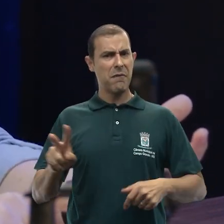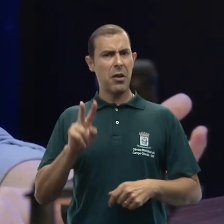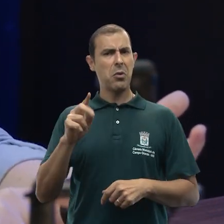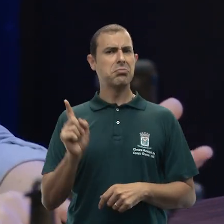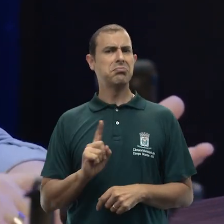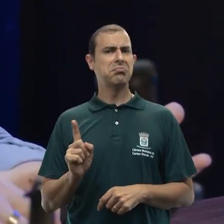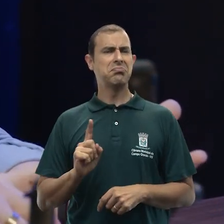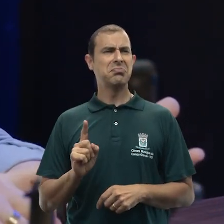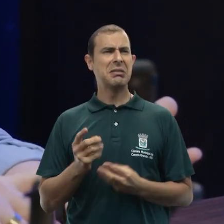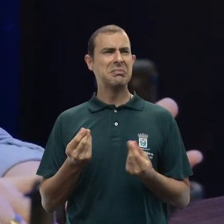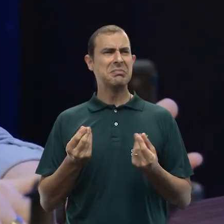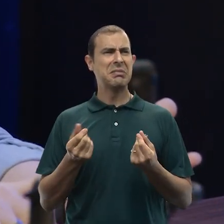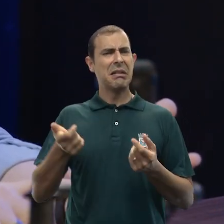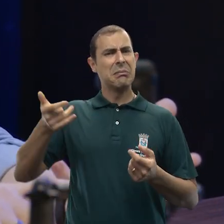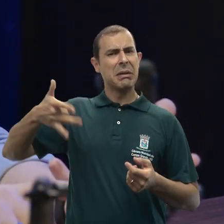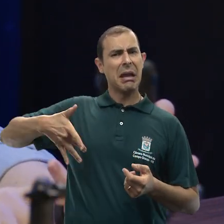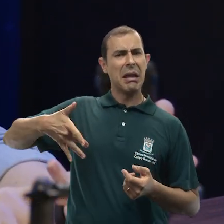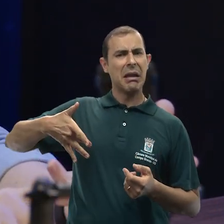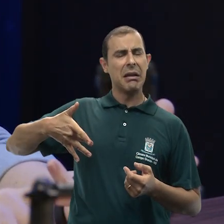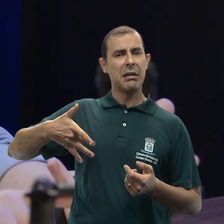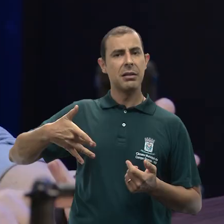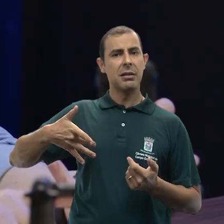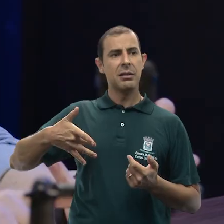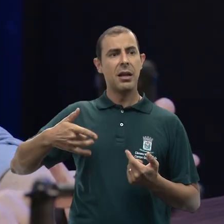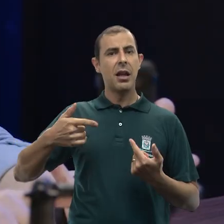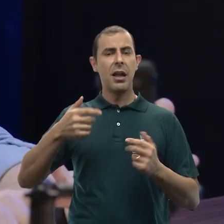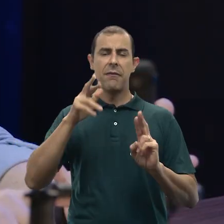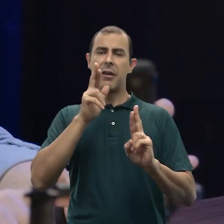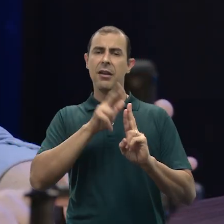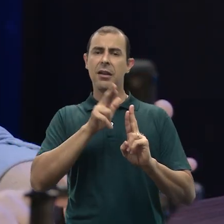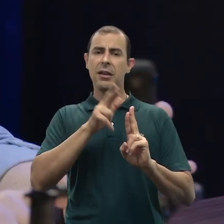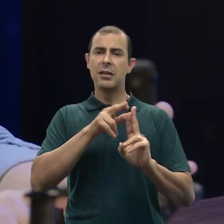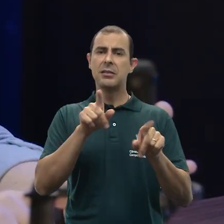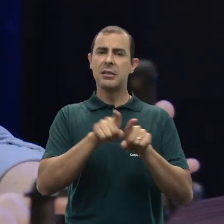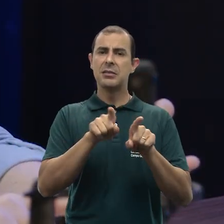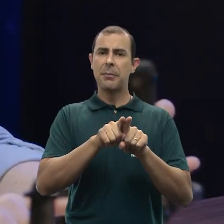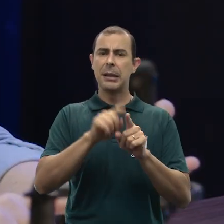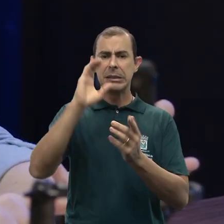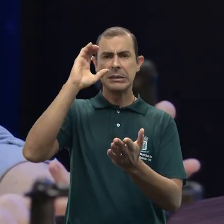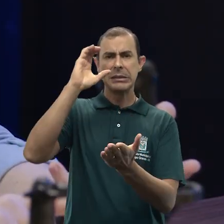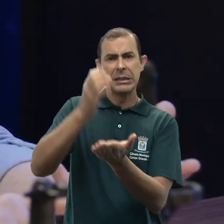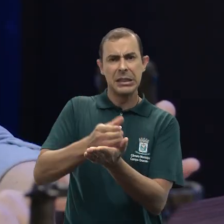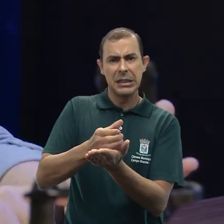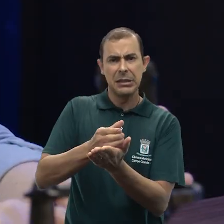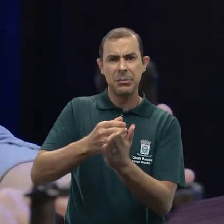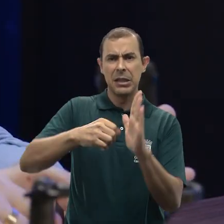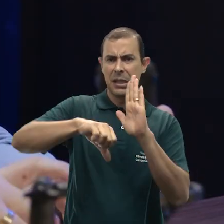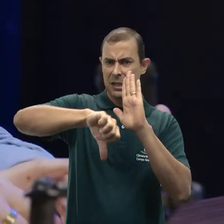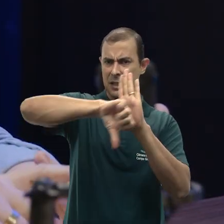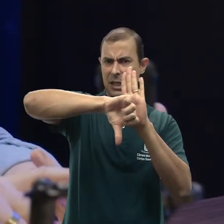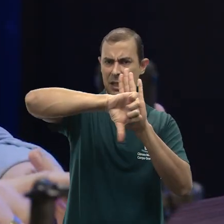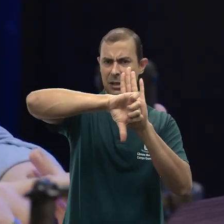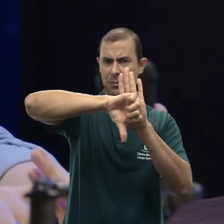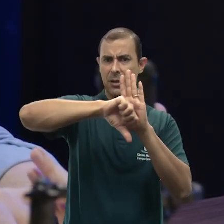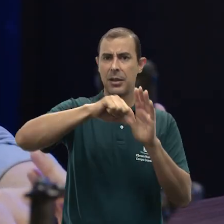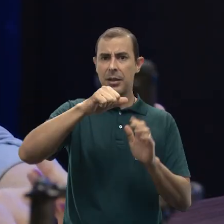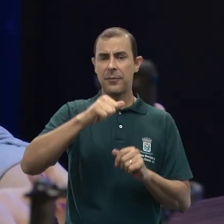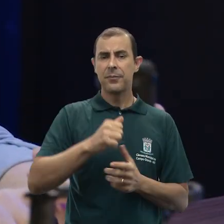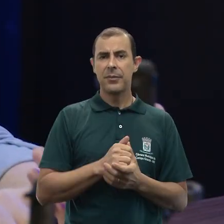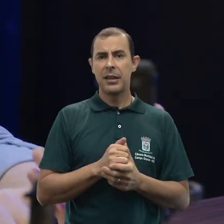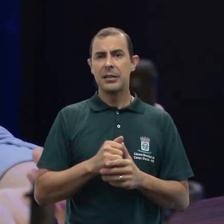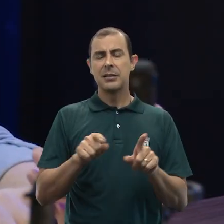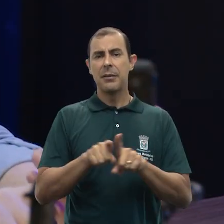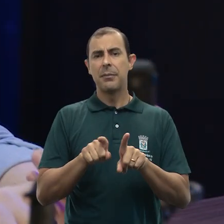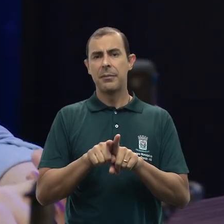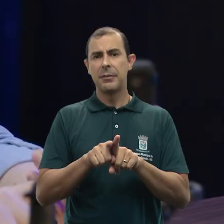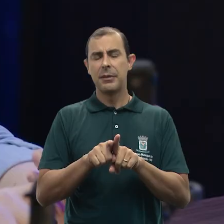corpo dela não tem valor, que ela pode ter como referência criminosos,